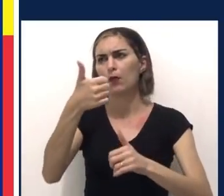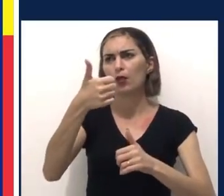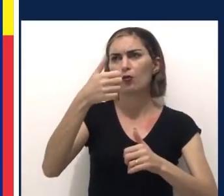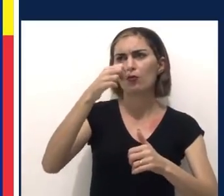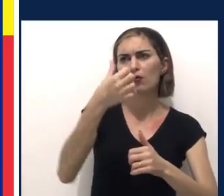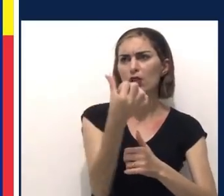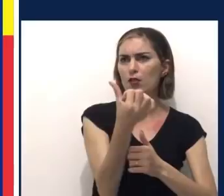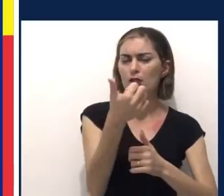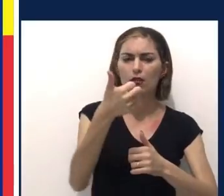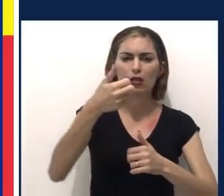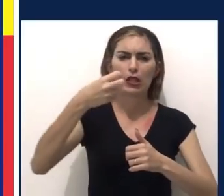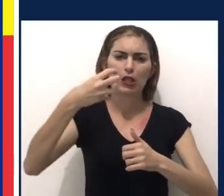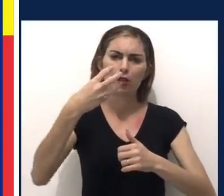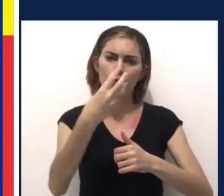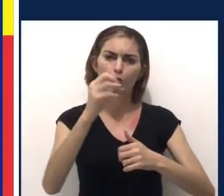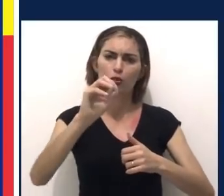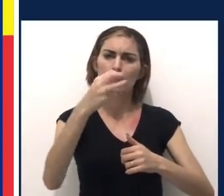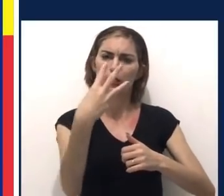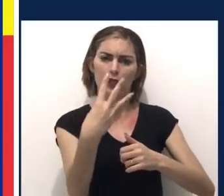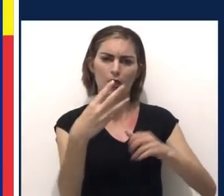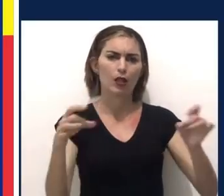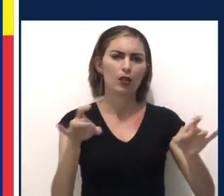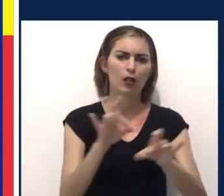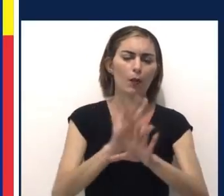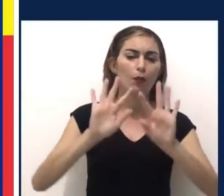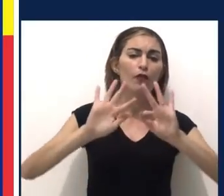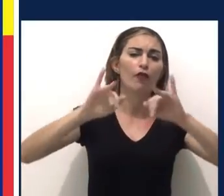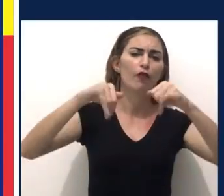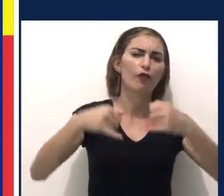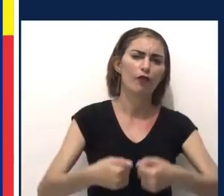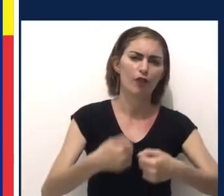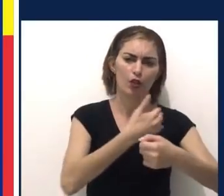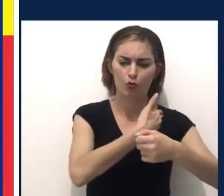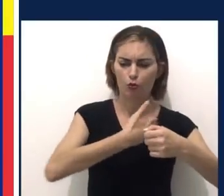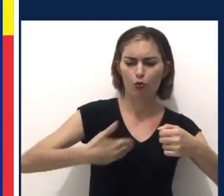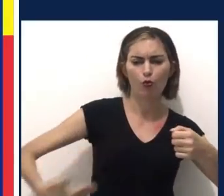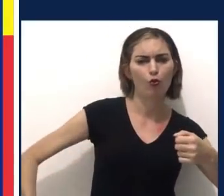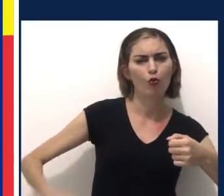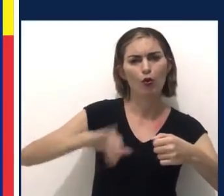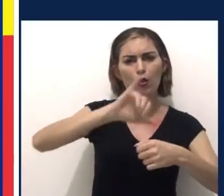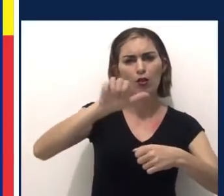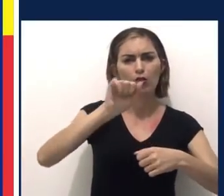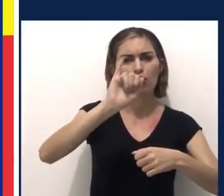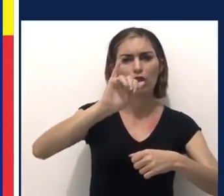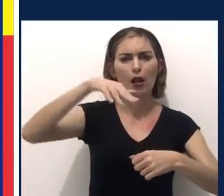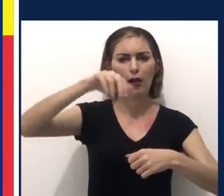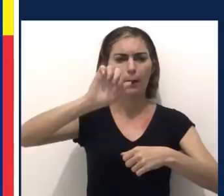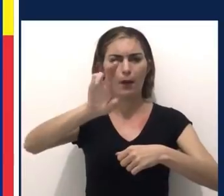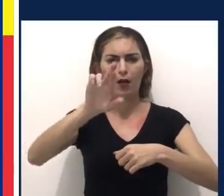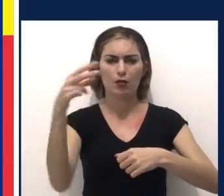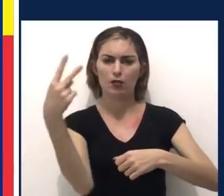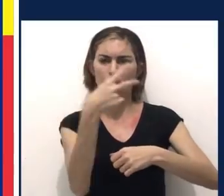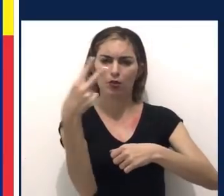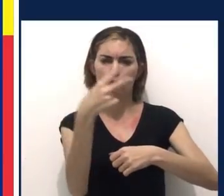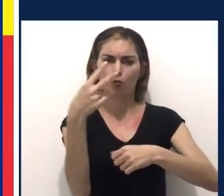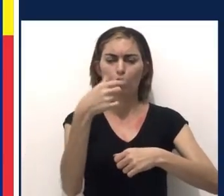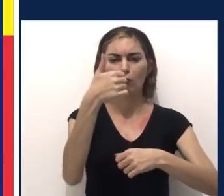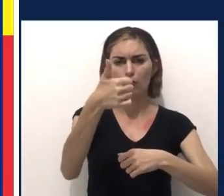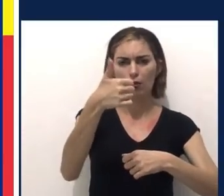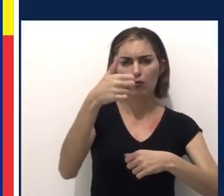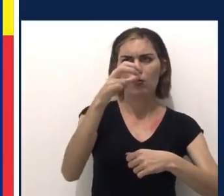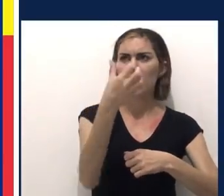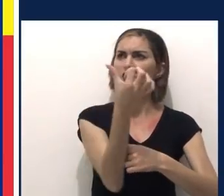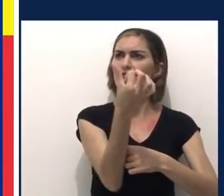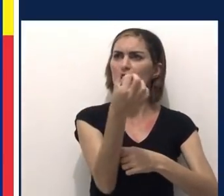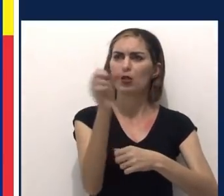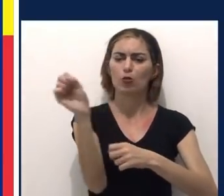até 1603. Encerrou com o fim do governo de Jaime II,